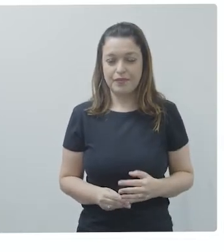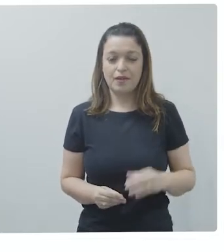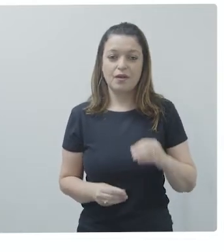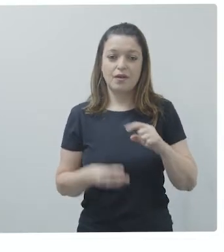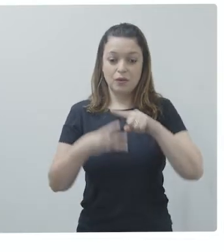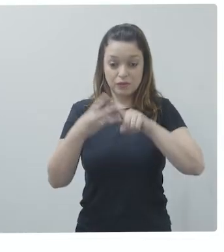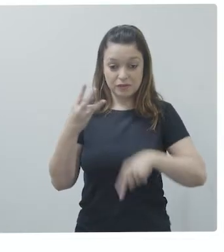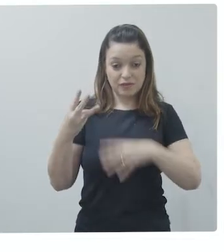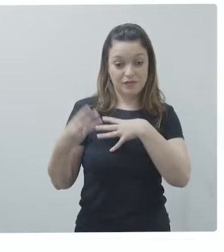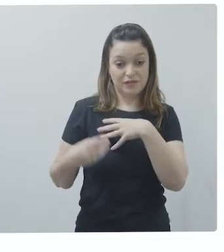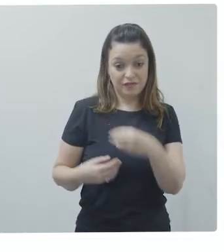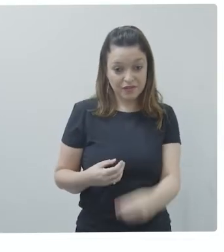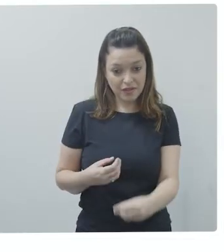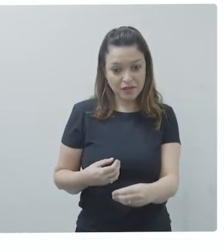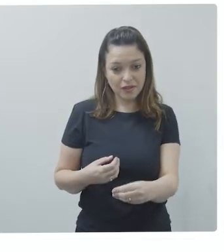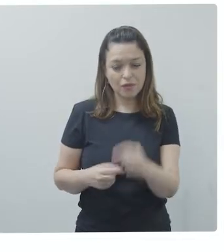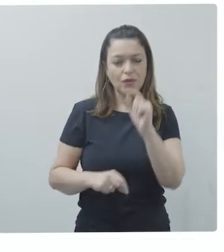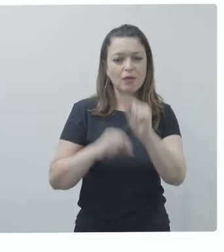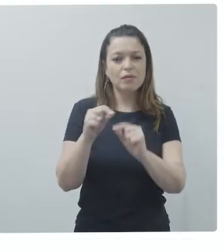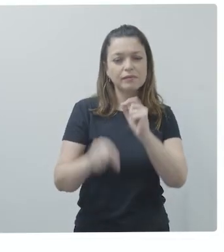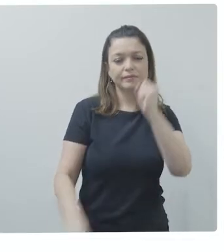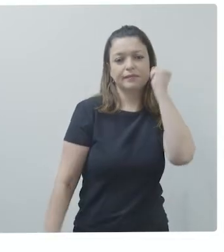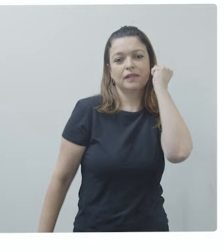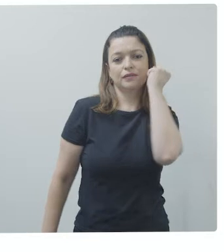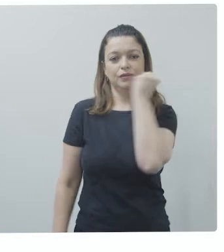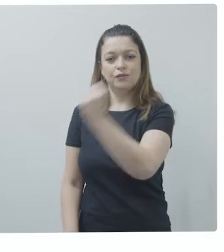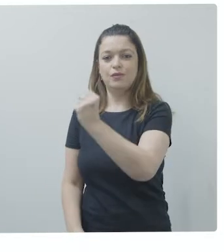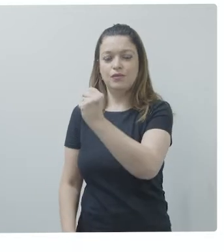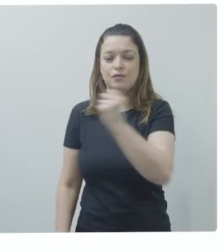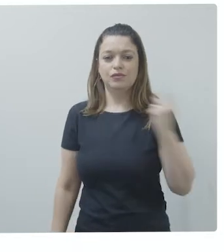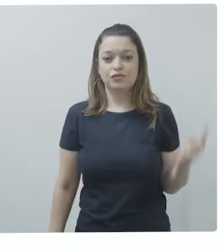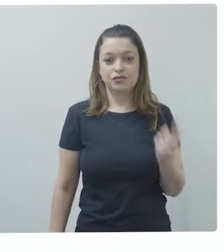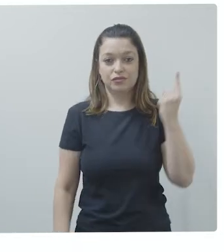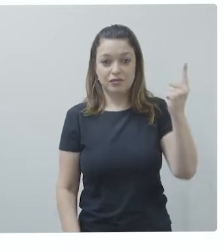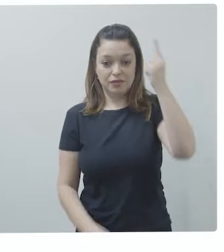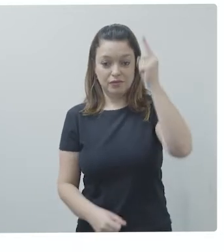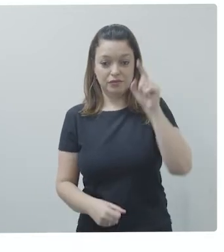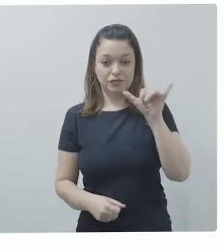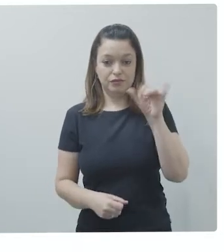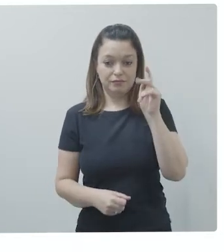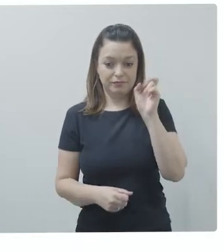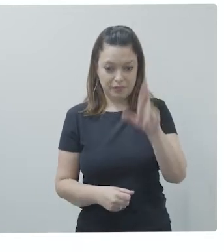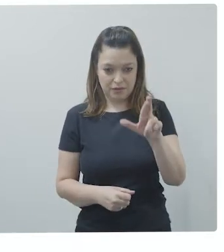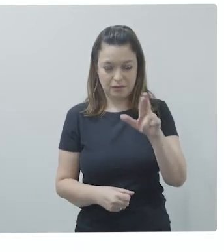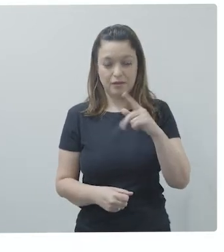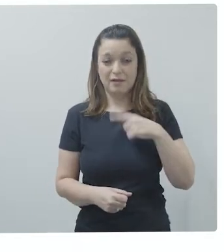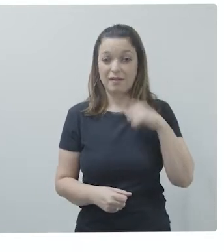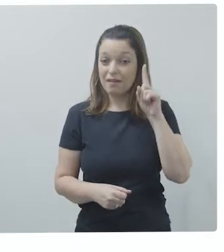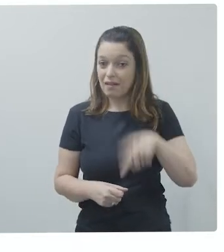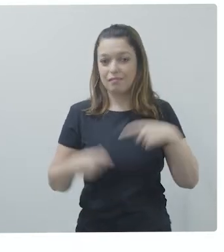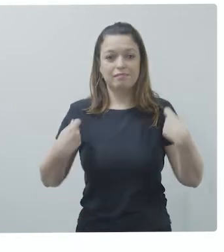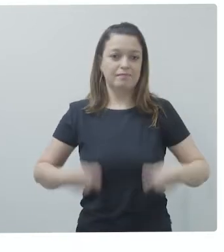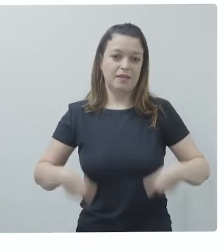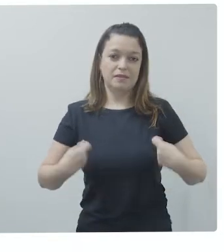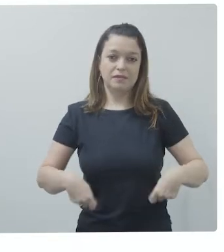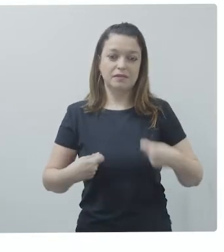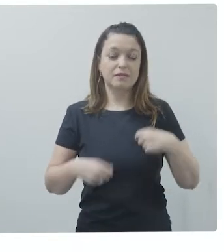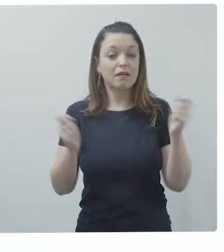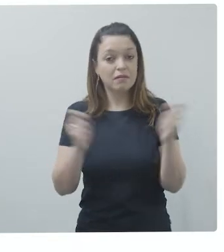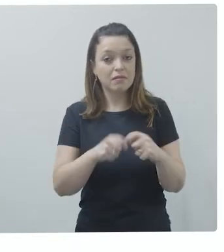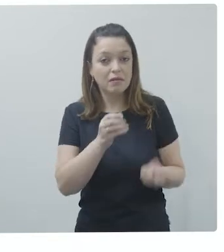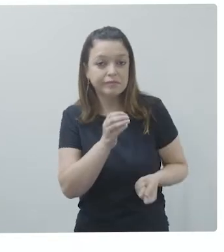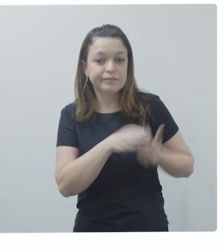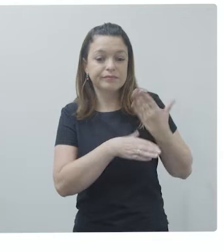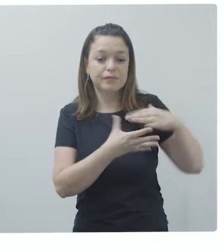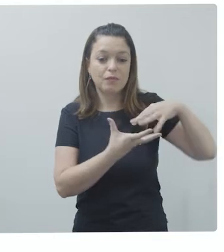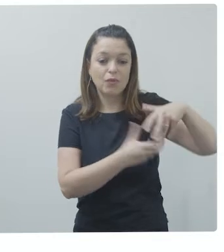Vili e Vê mataram o gigante Ymir. Era necessário. Era a única forma de criar os mundos. Isso